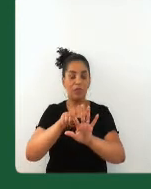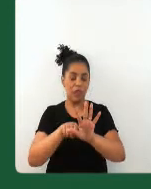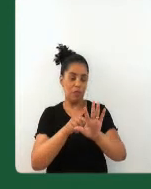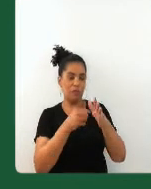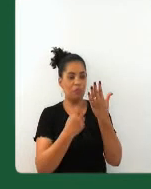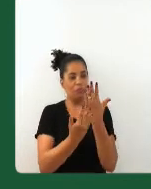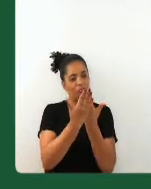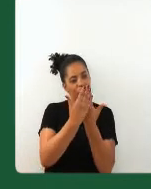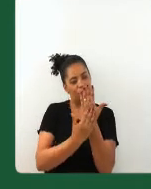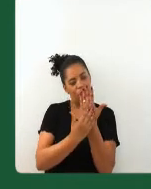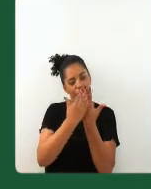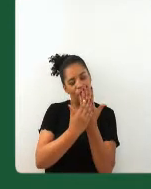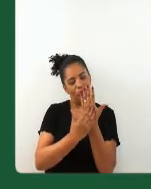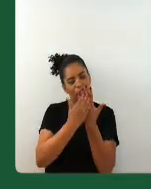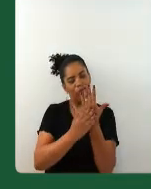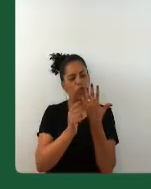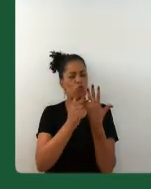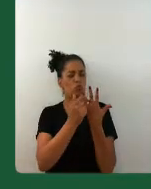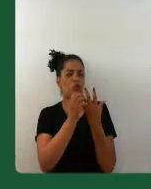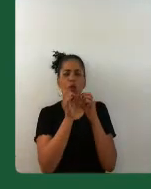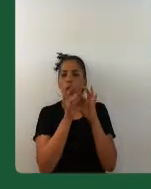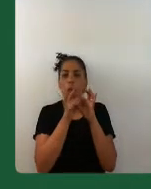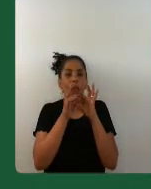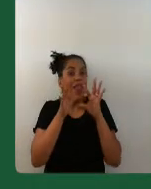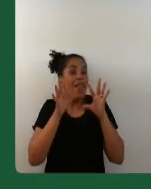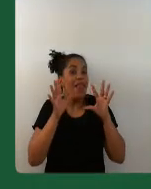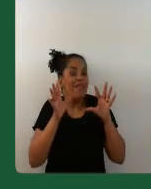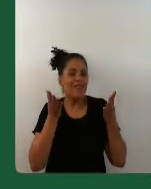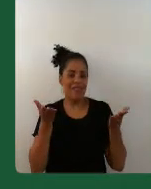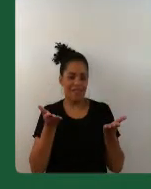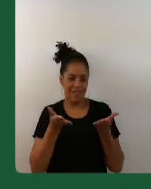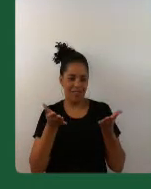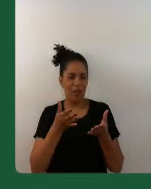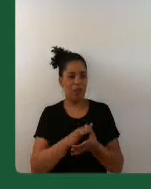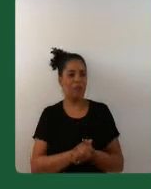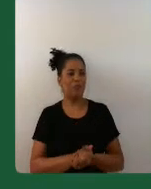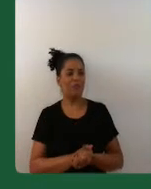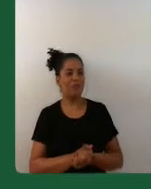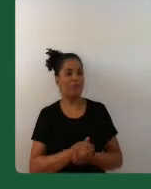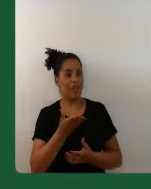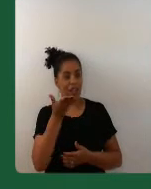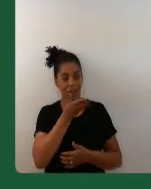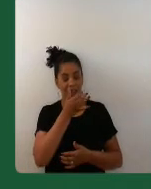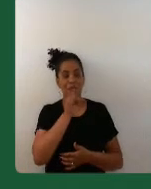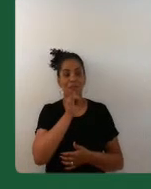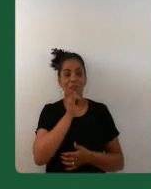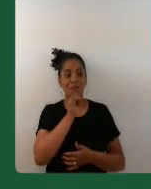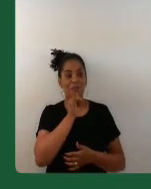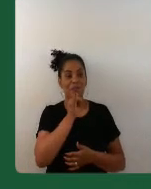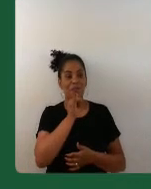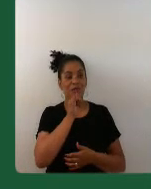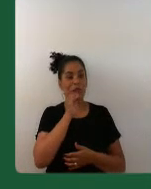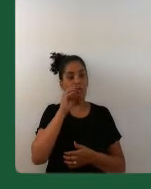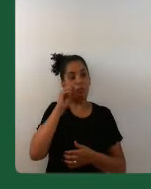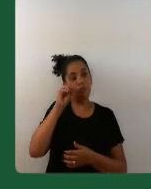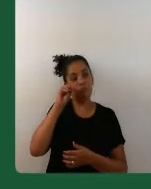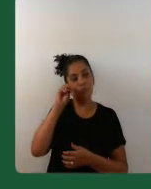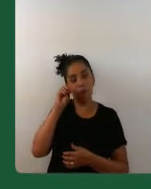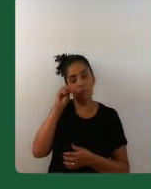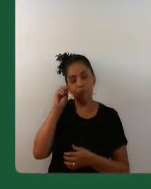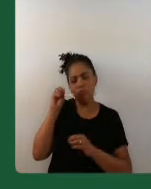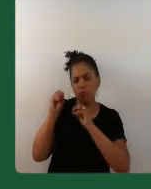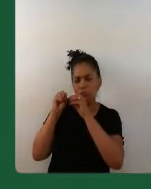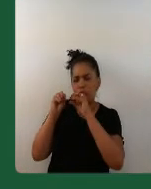né? Dos dedinhos liberados. Aqui podemos ver uma visão basal também de